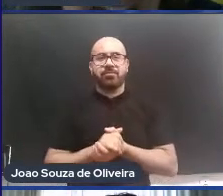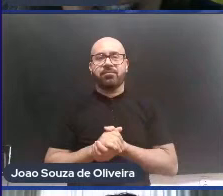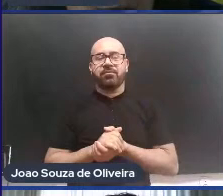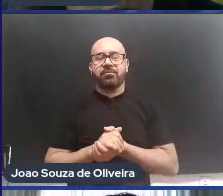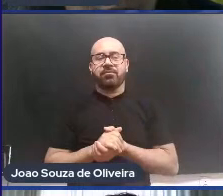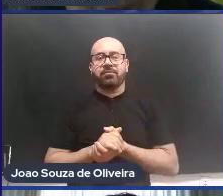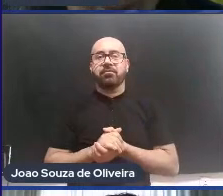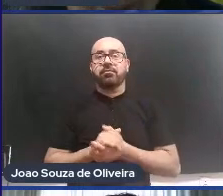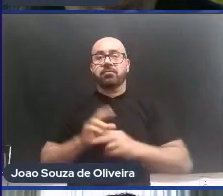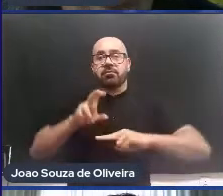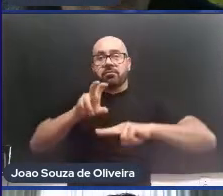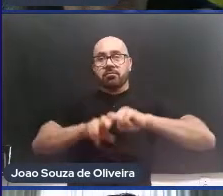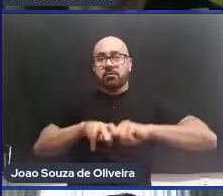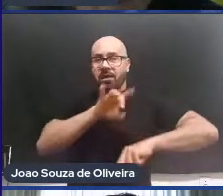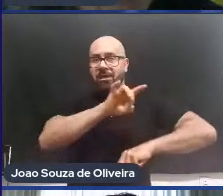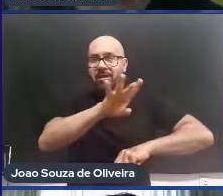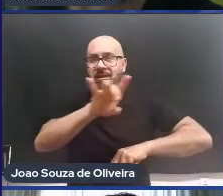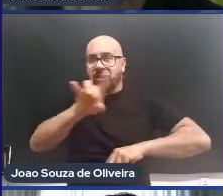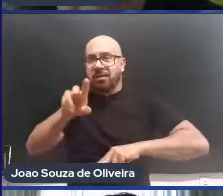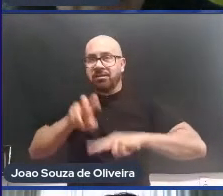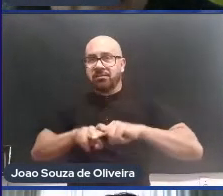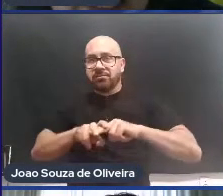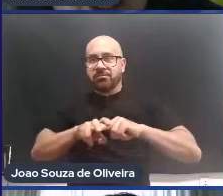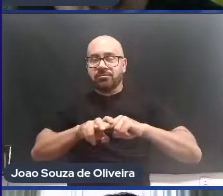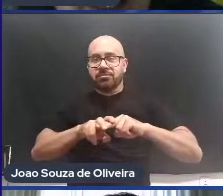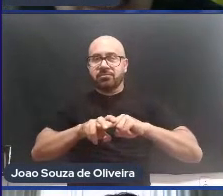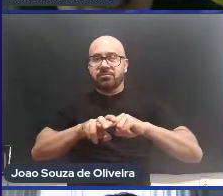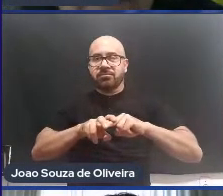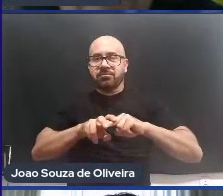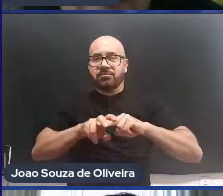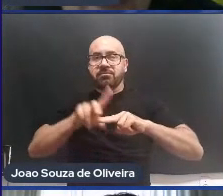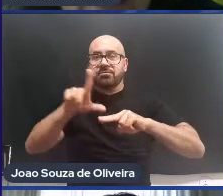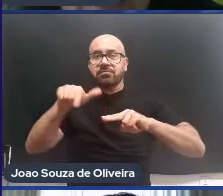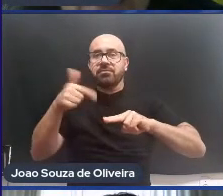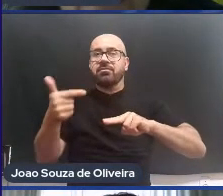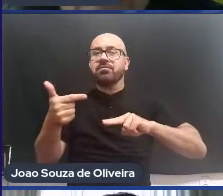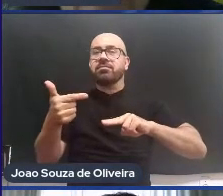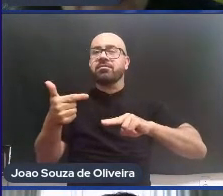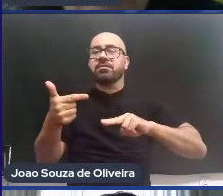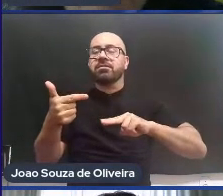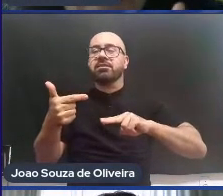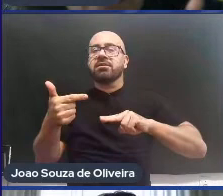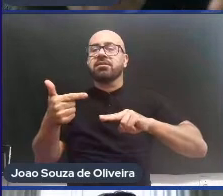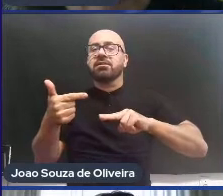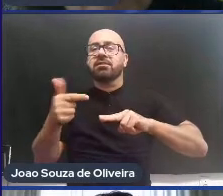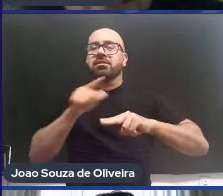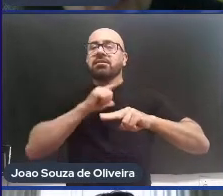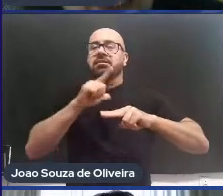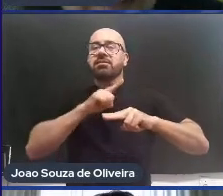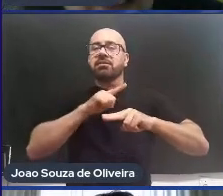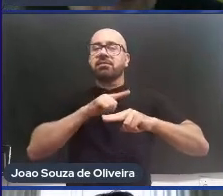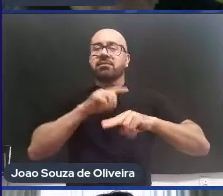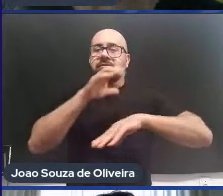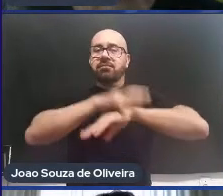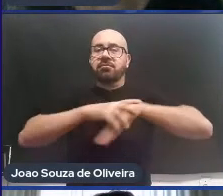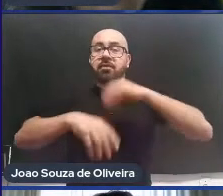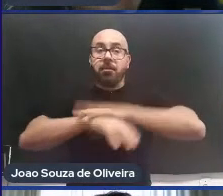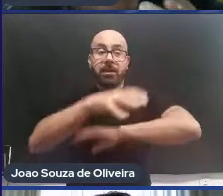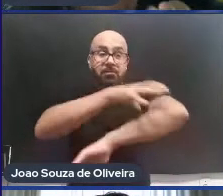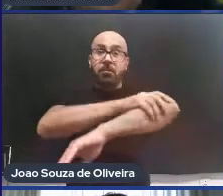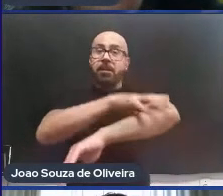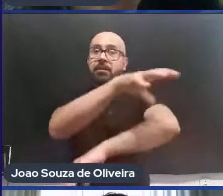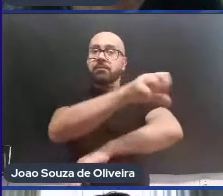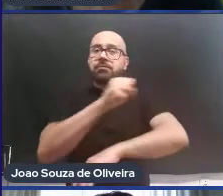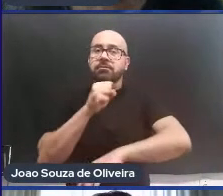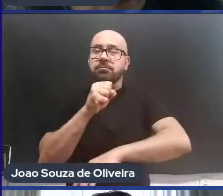senta cada um né Aí depois ele coloca ali que tem que pegar o bracinha de cada uma